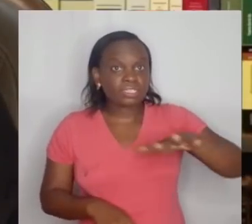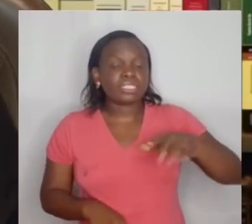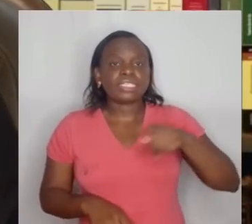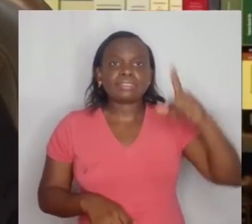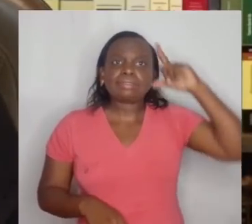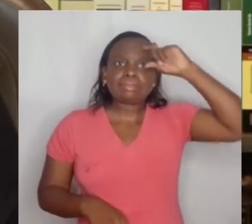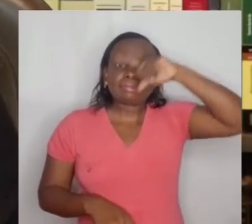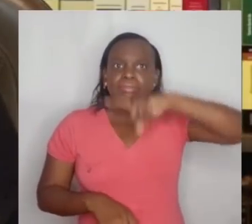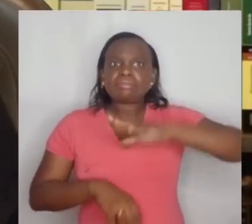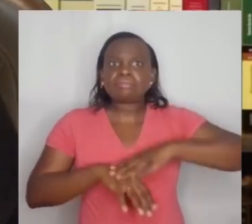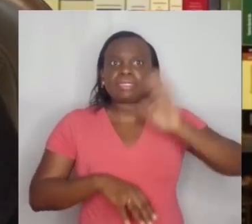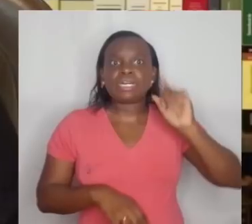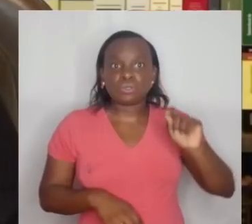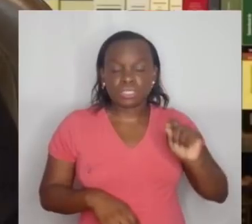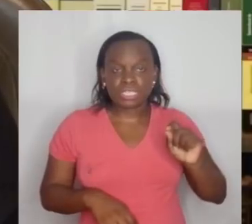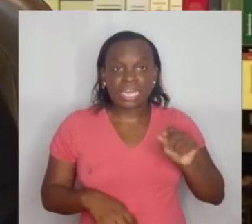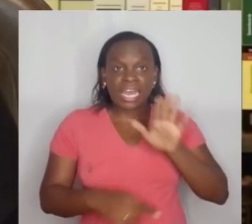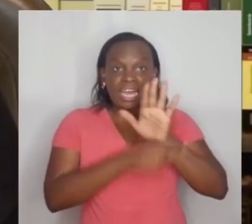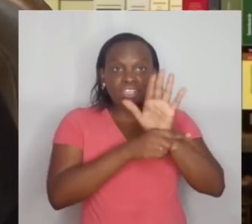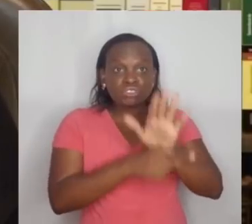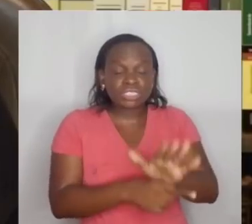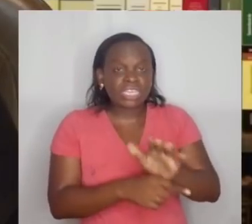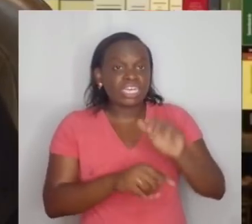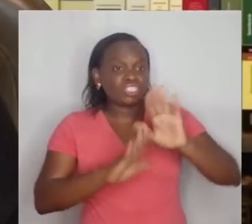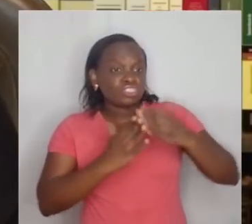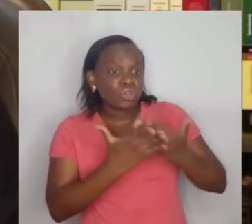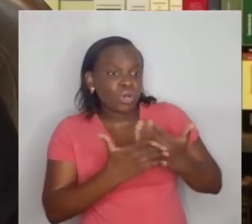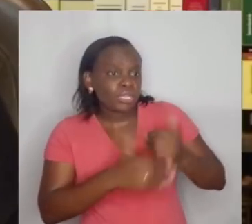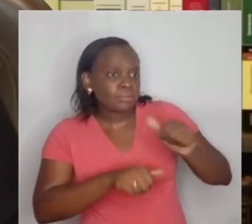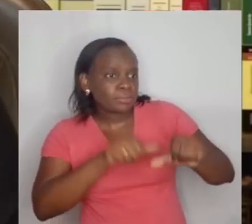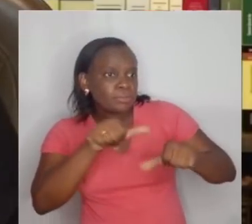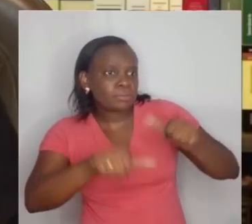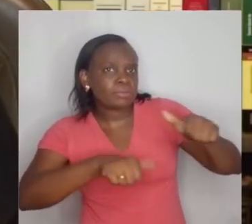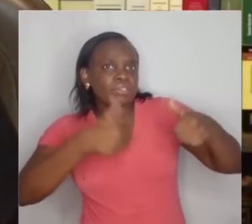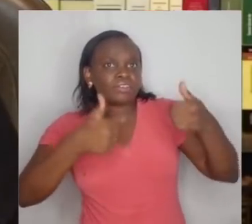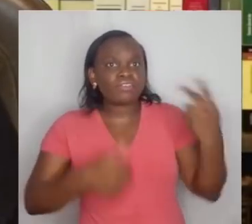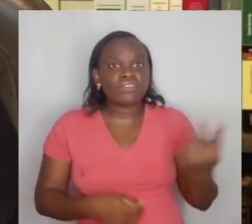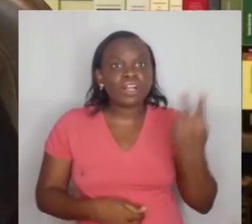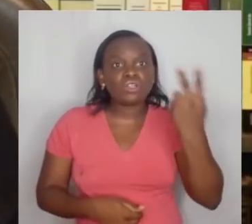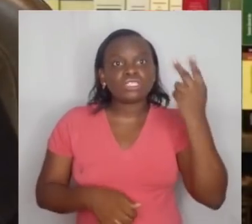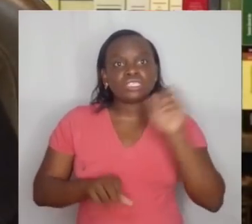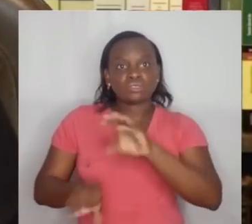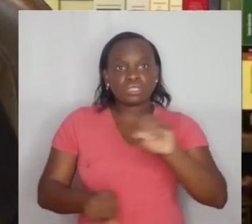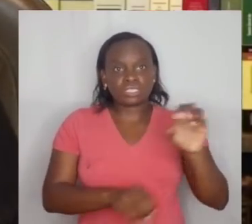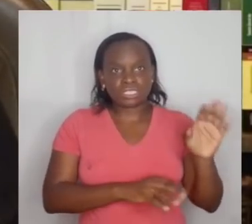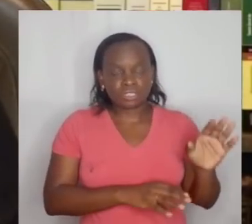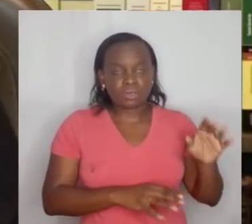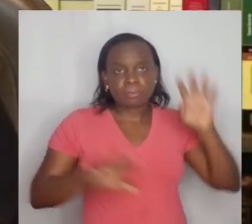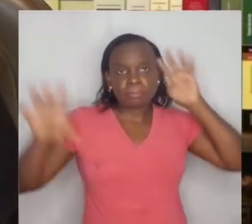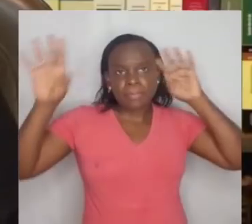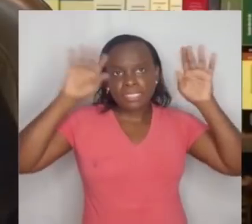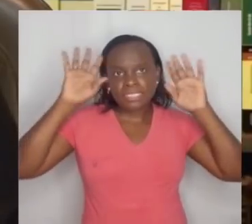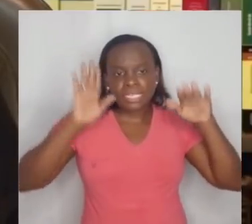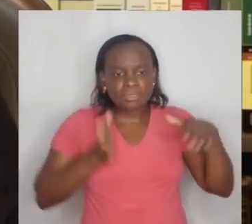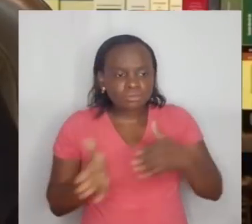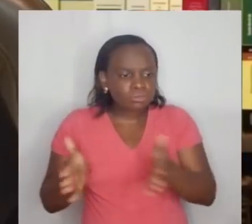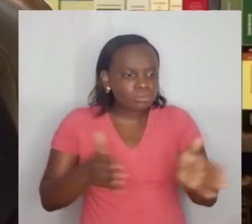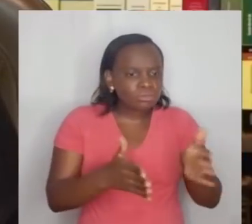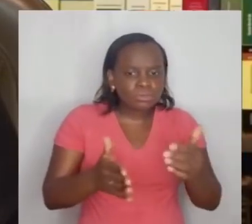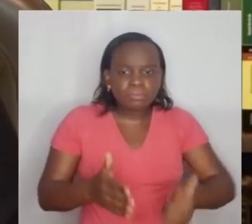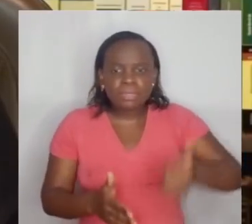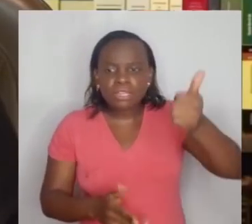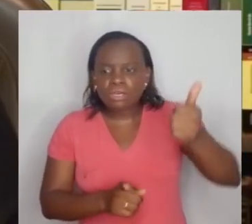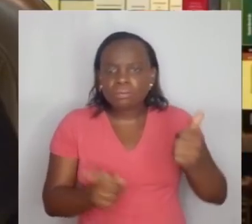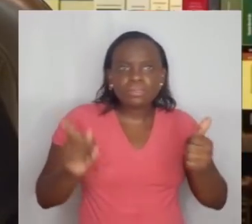dos seus maiores desafios: ajudar a reconstruir a escola, a valorizar a educação, a pensar nos